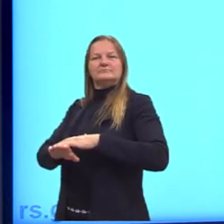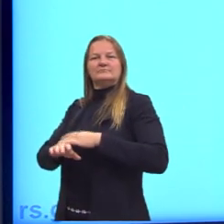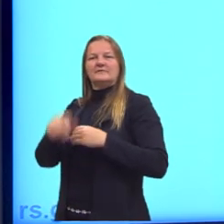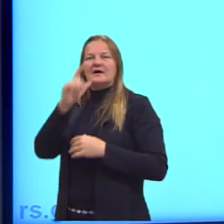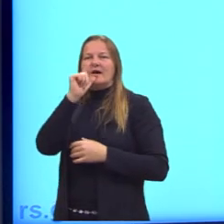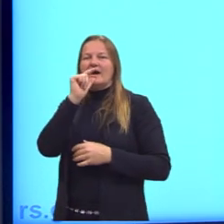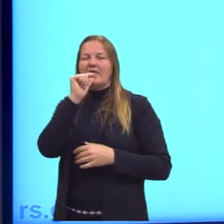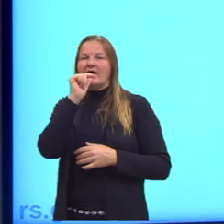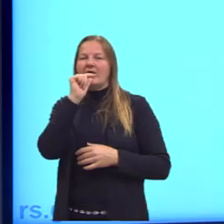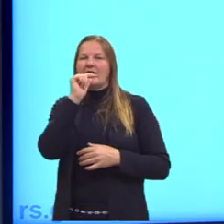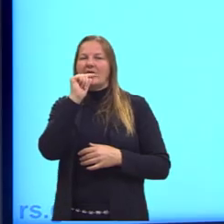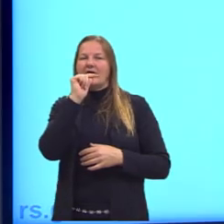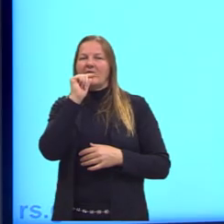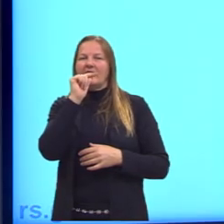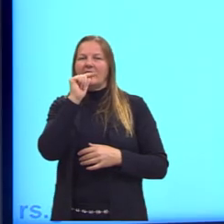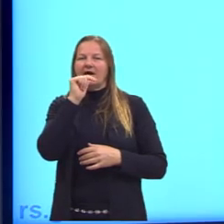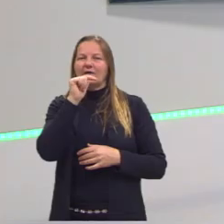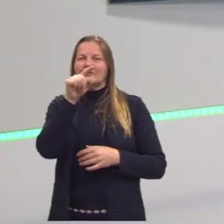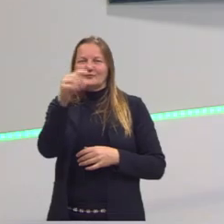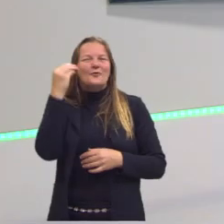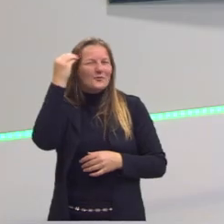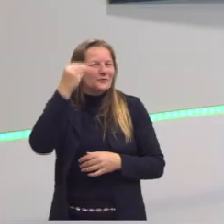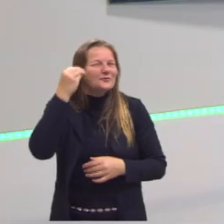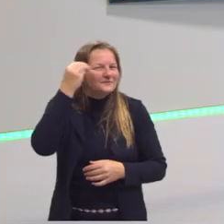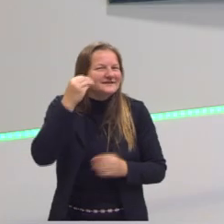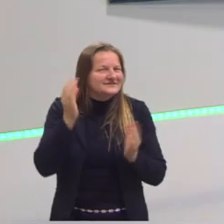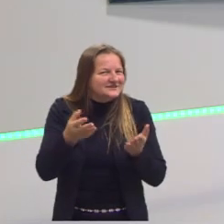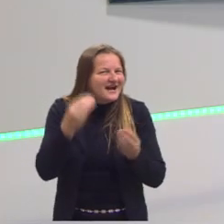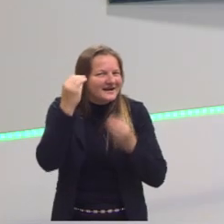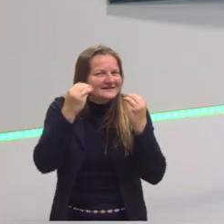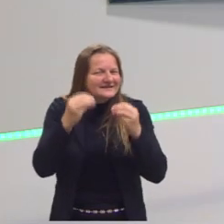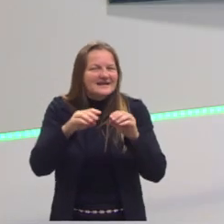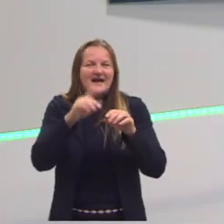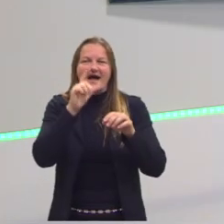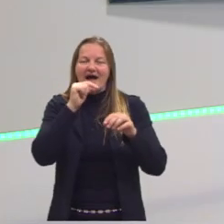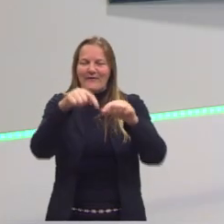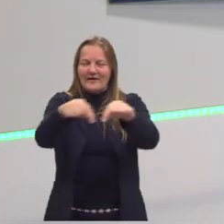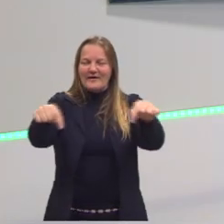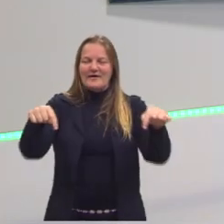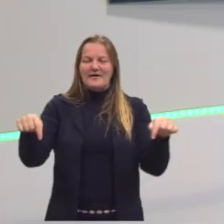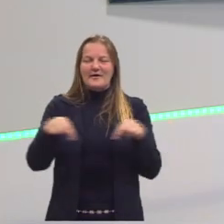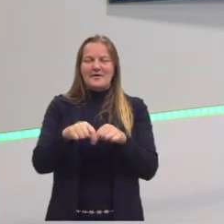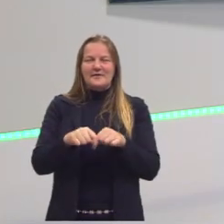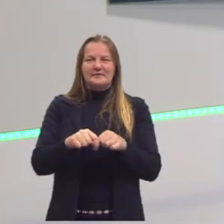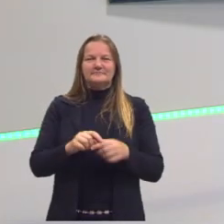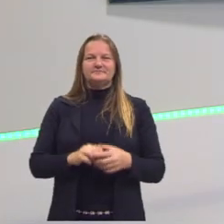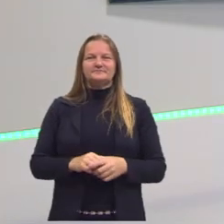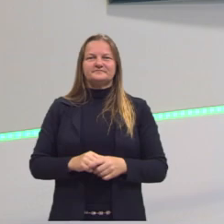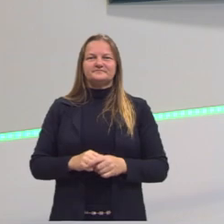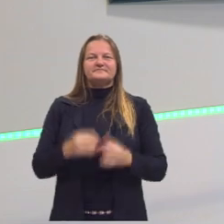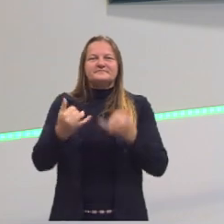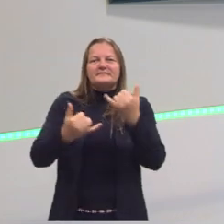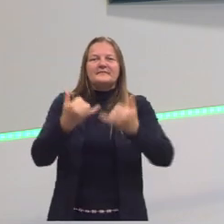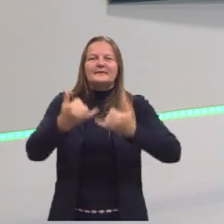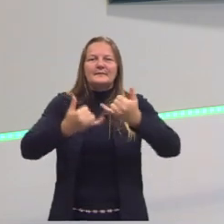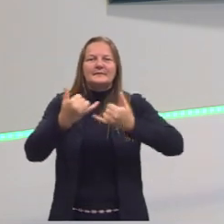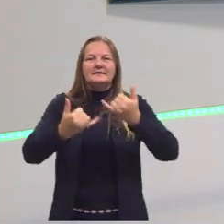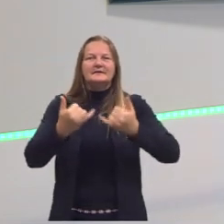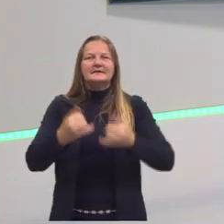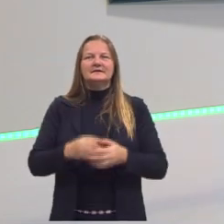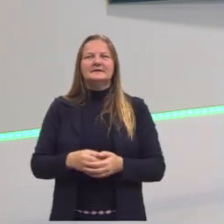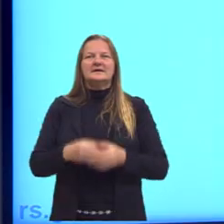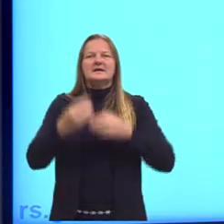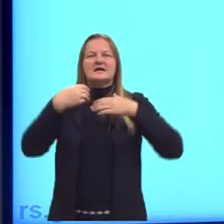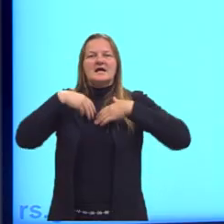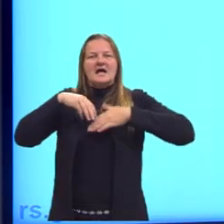que acontece talvez você já tenha experimentado isso também né uma piscina ou até no Balde brincando enfim que quando